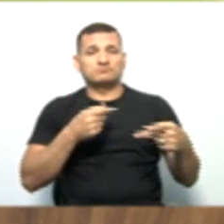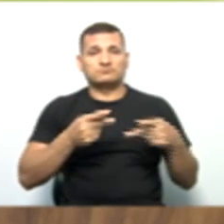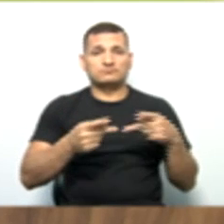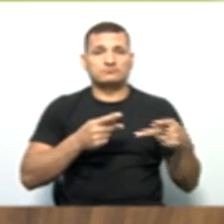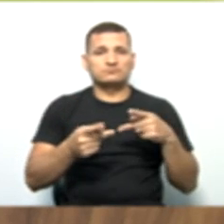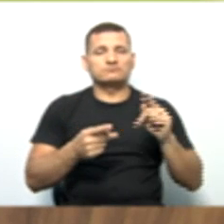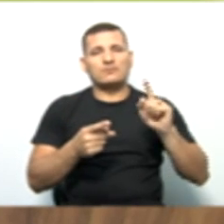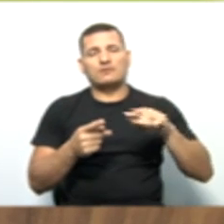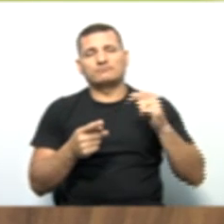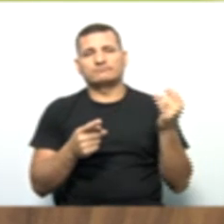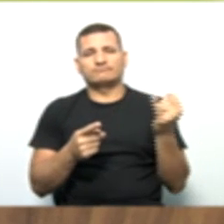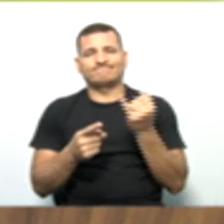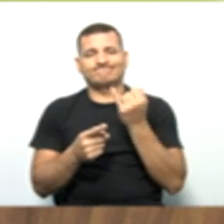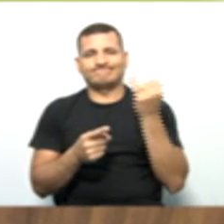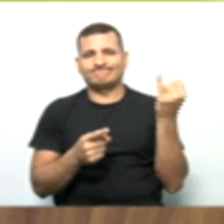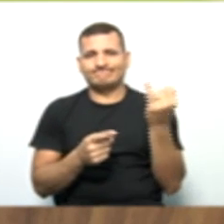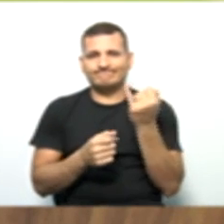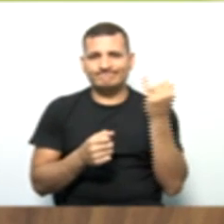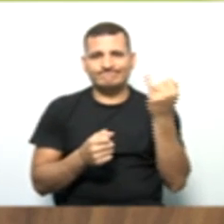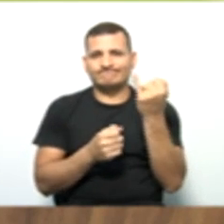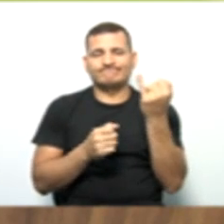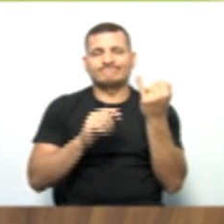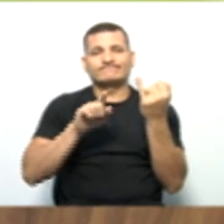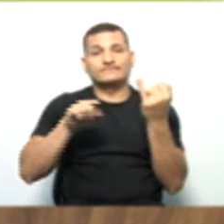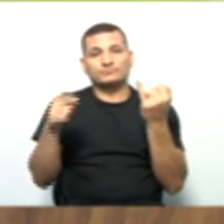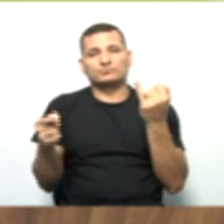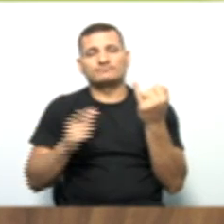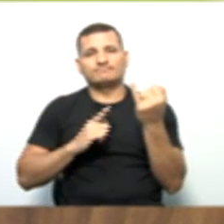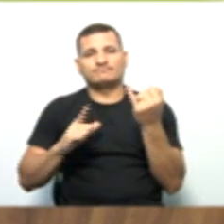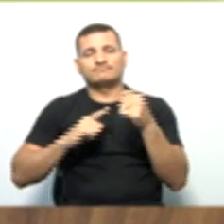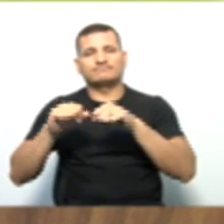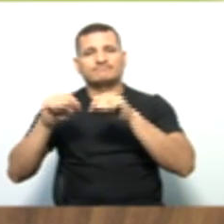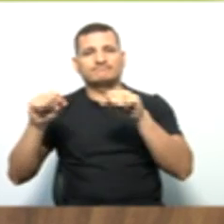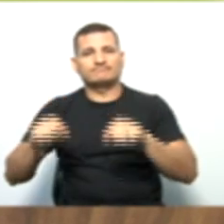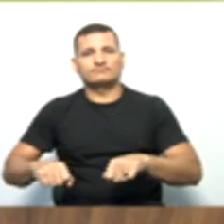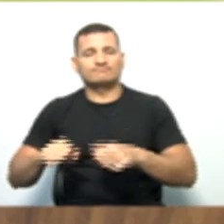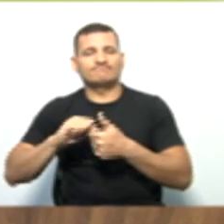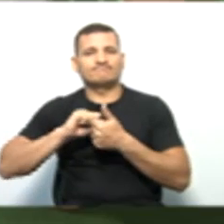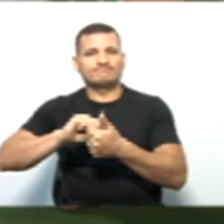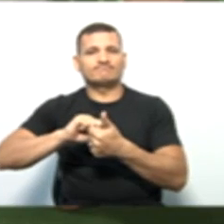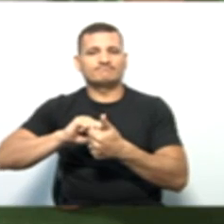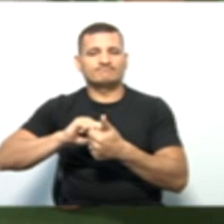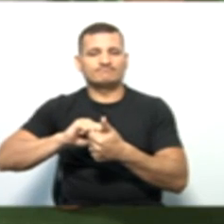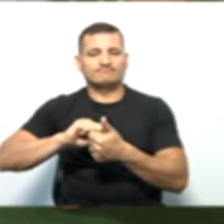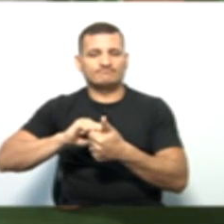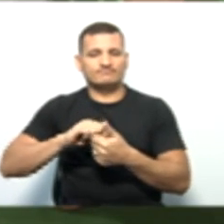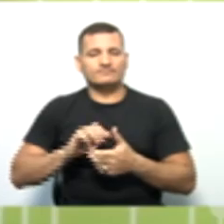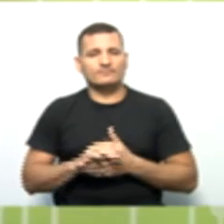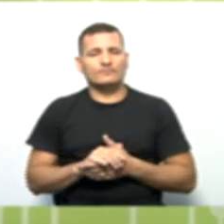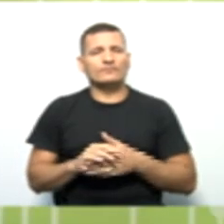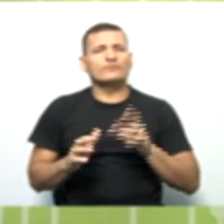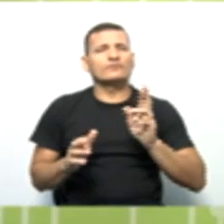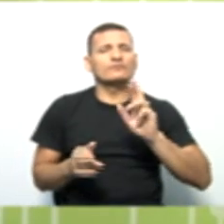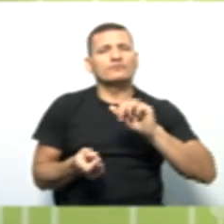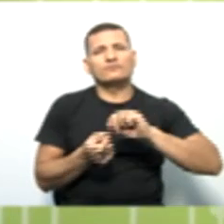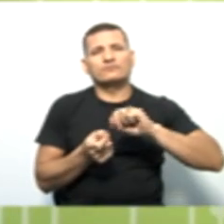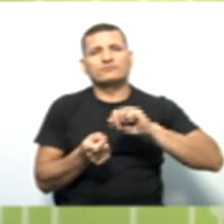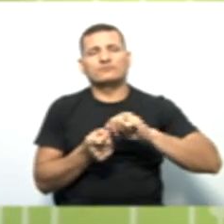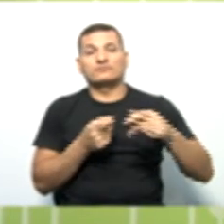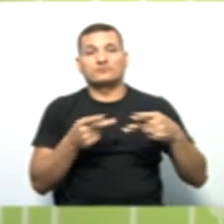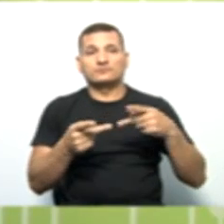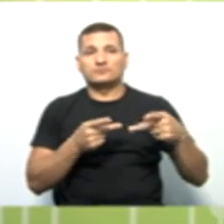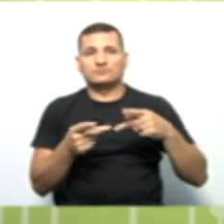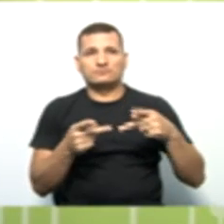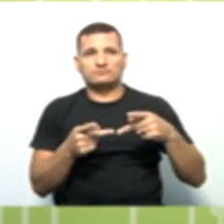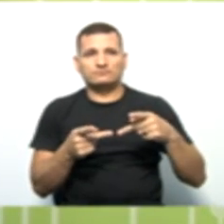ser fundamental para que você, no final, tenha um software de qualidade. Isso aí, gente. E quem é que vai fazer isso? Quem é o responsável por fazer o